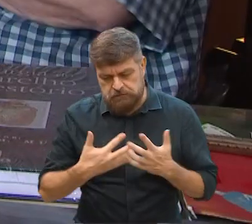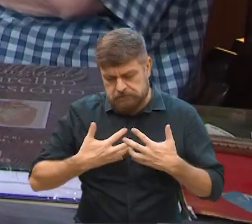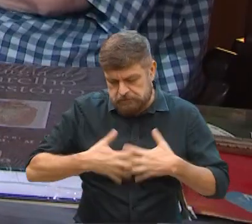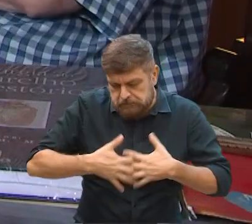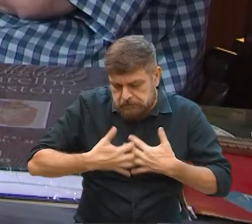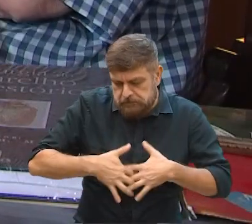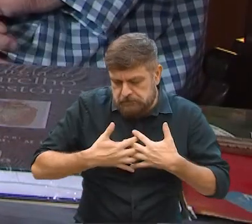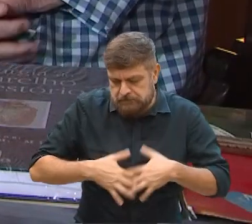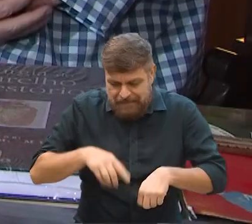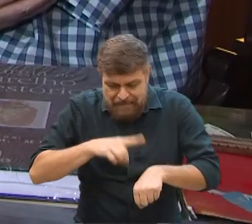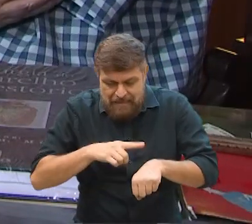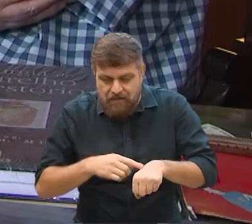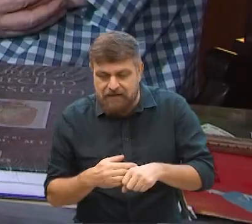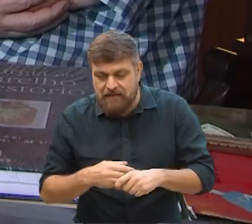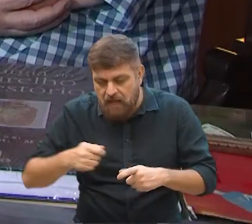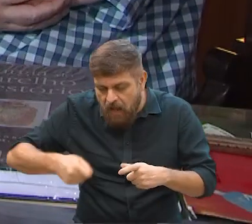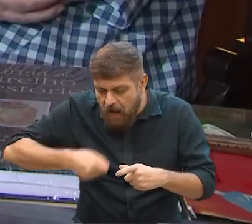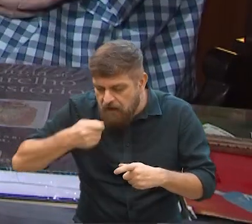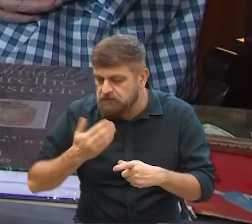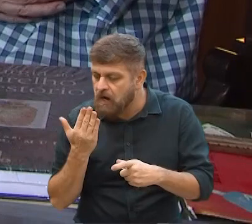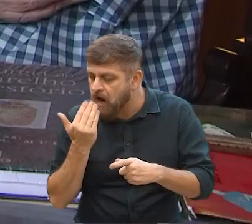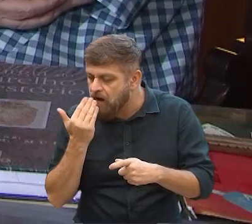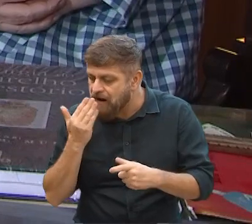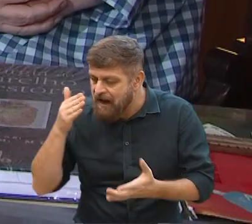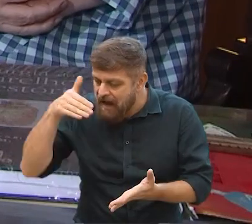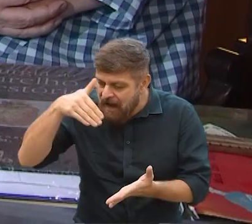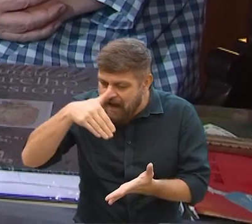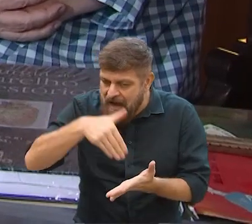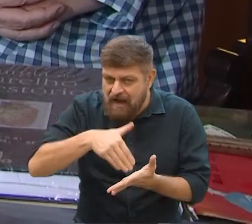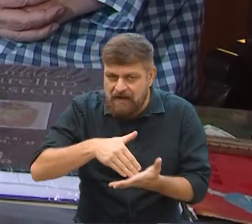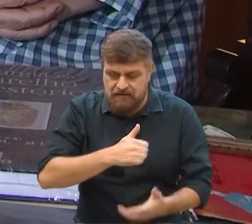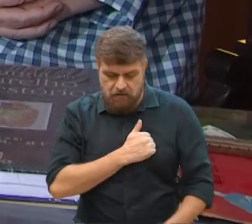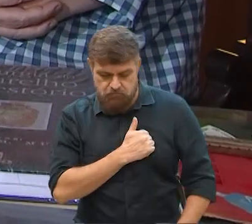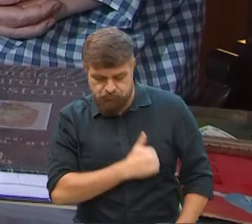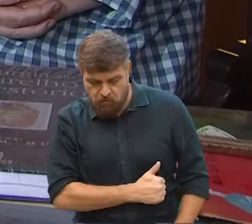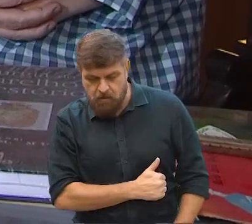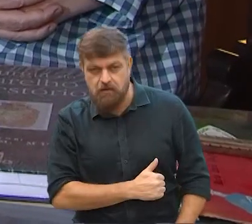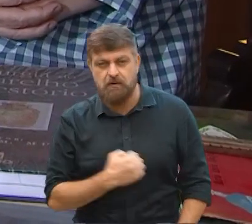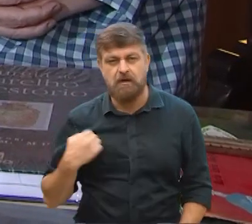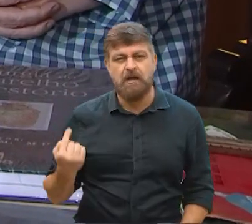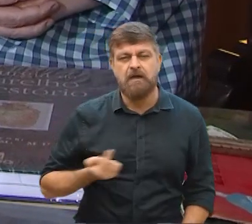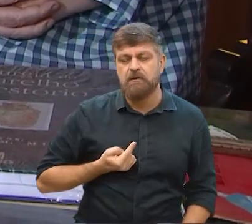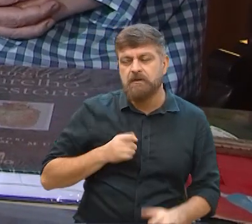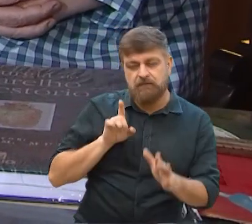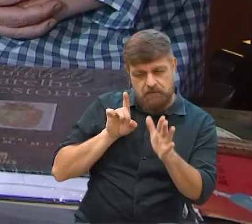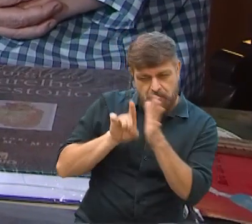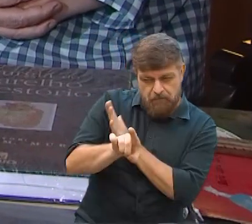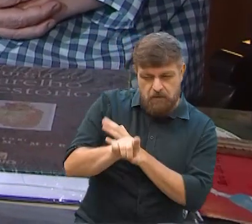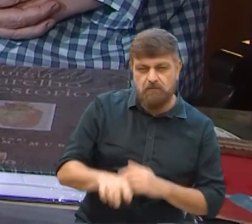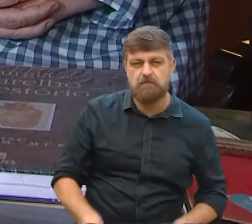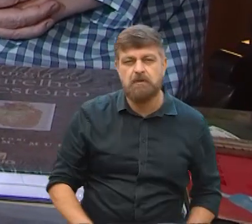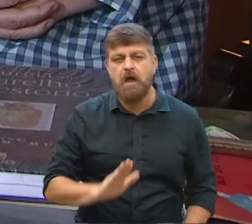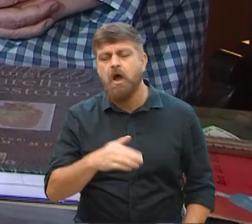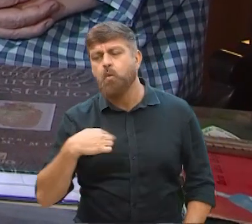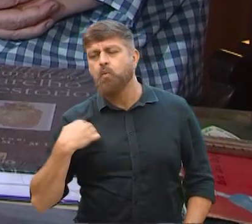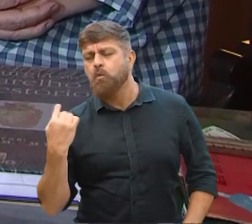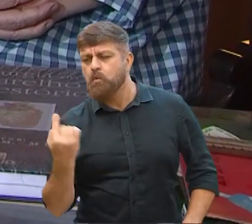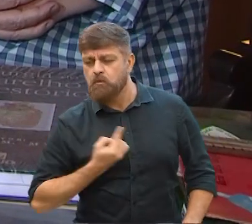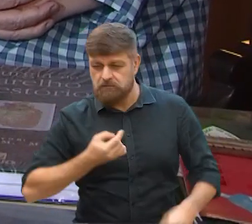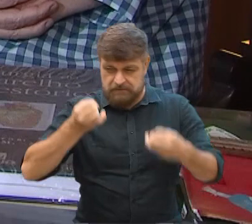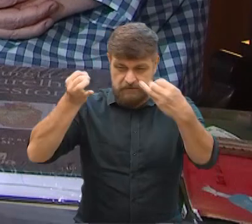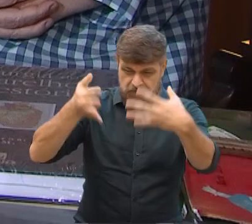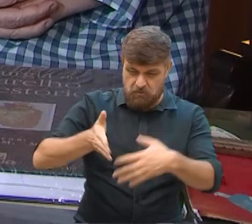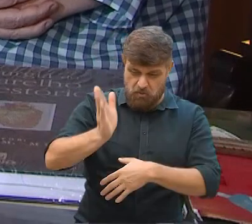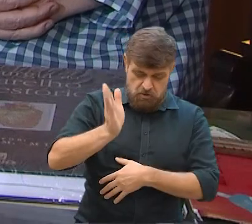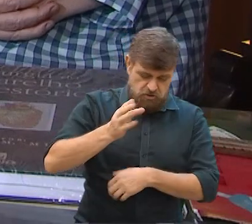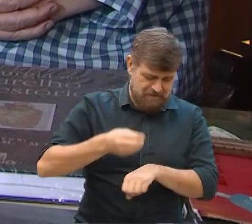de quando o alimento entra pela nossa boca até o momento em que sai. E eu gostaria de lhe fazer uma pergunta. Quando falamos, você até